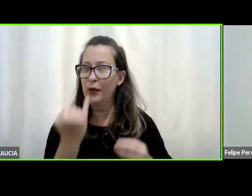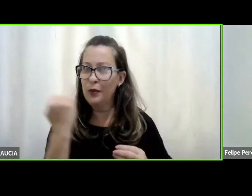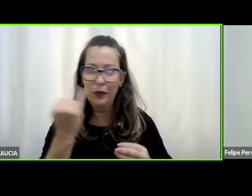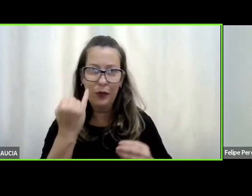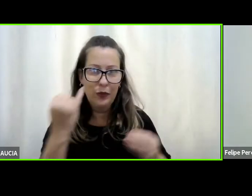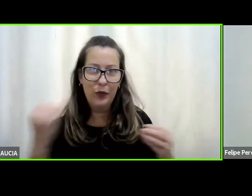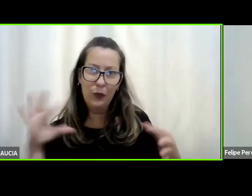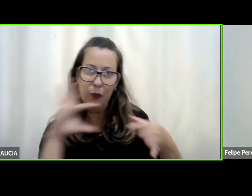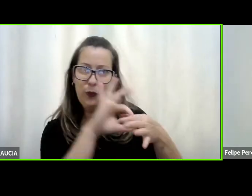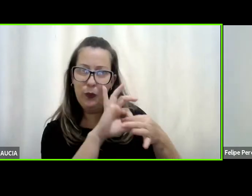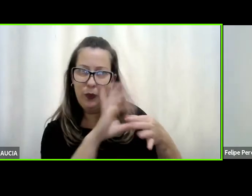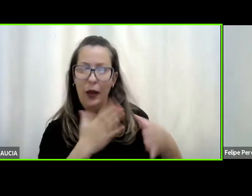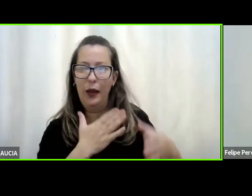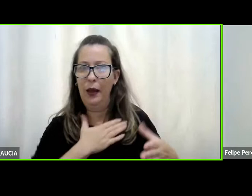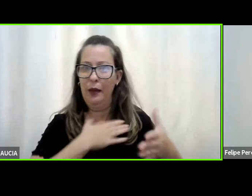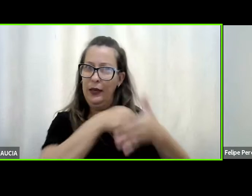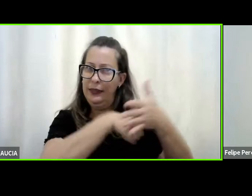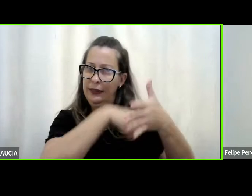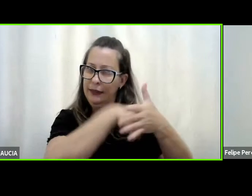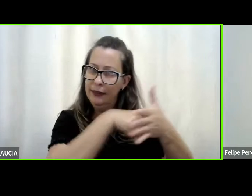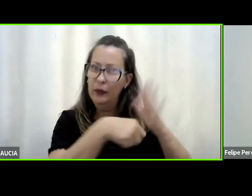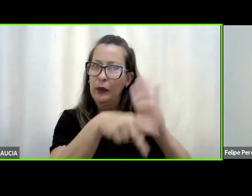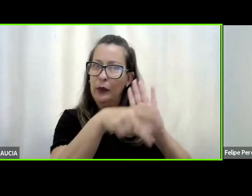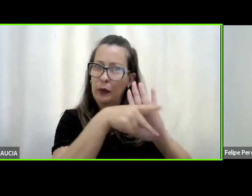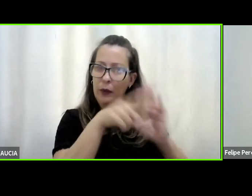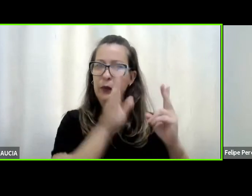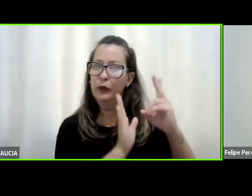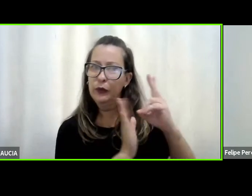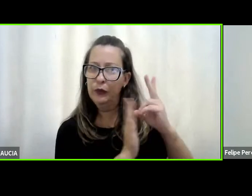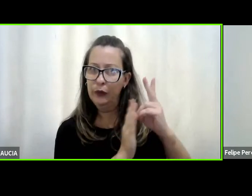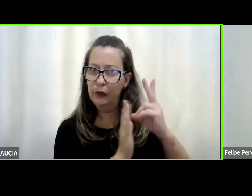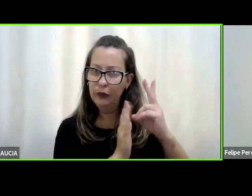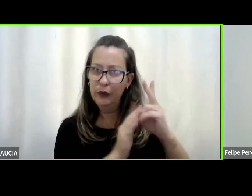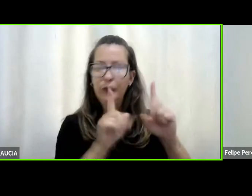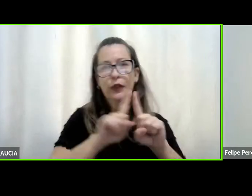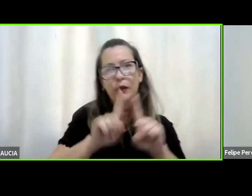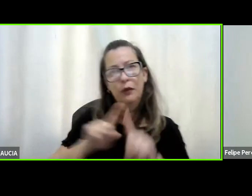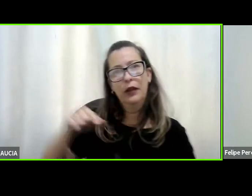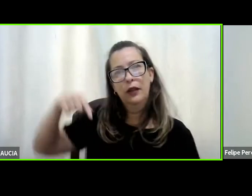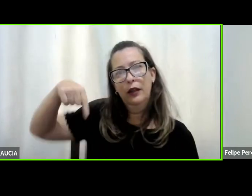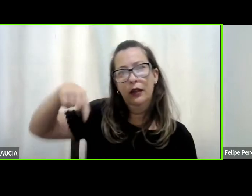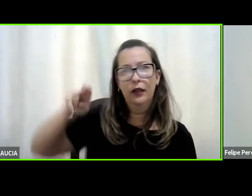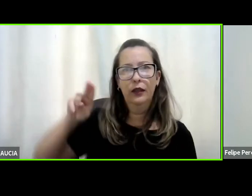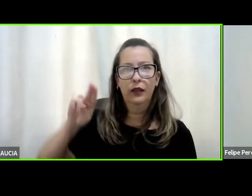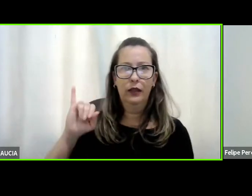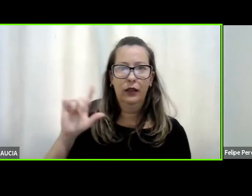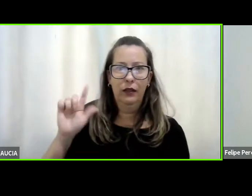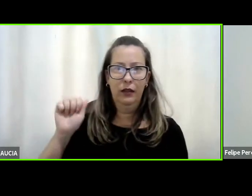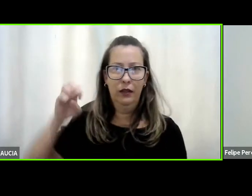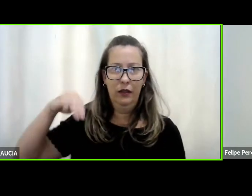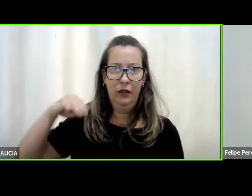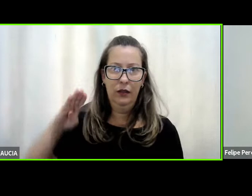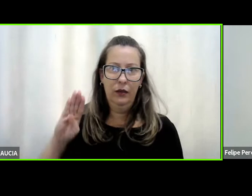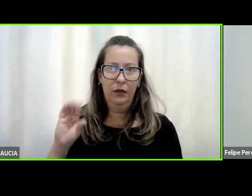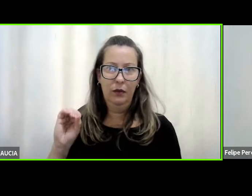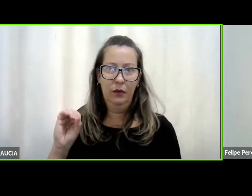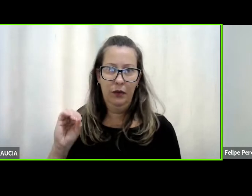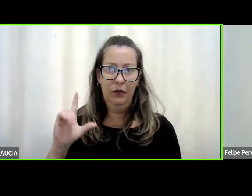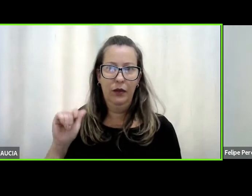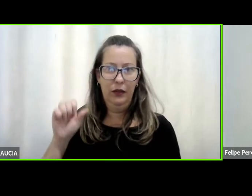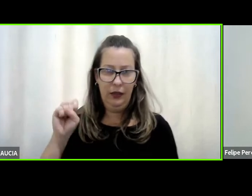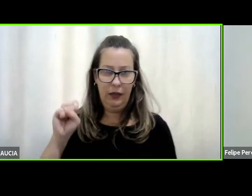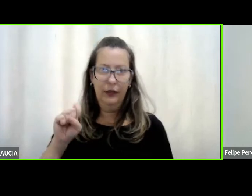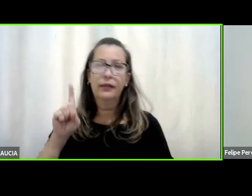que eu já tinha com indígenas, quilombolas e pela reforma agrária, a militância pela comunicação pública.